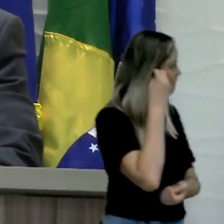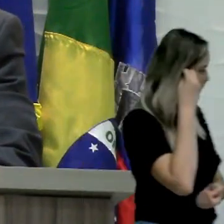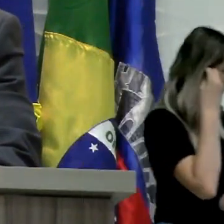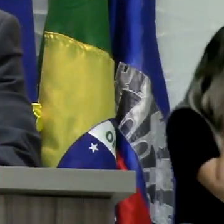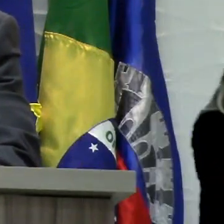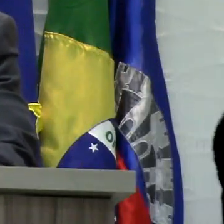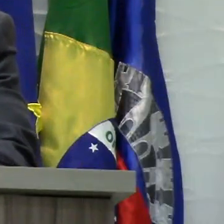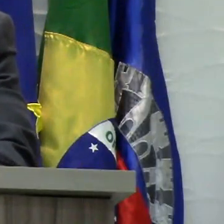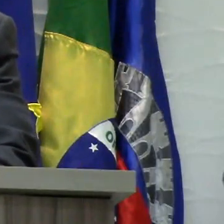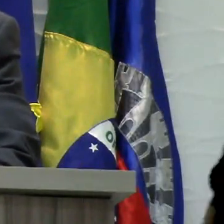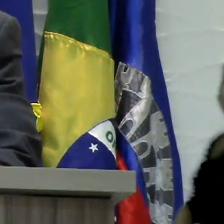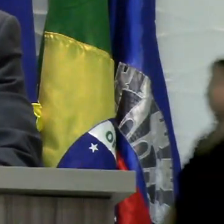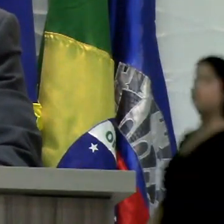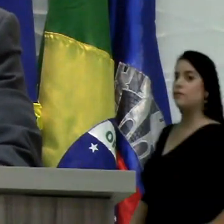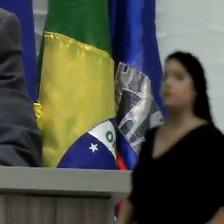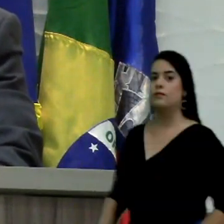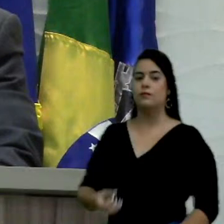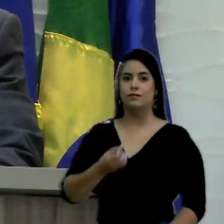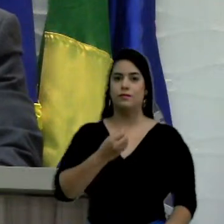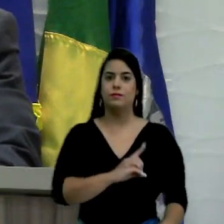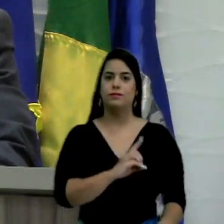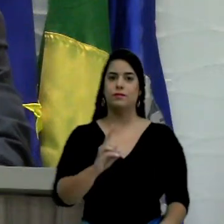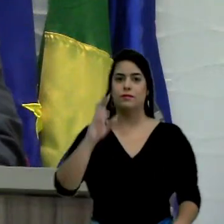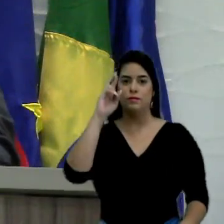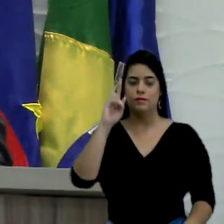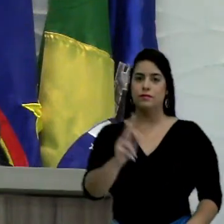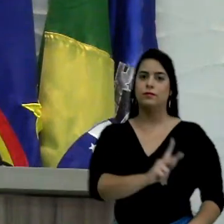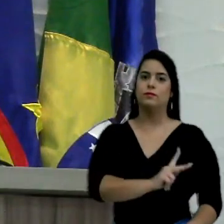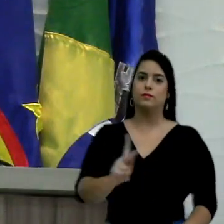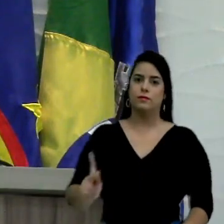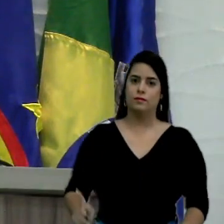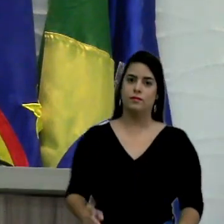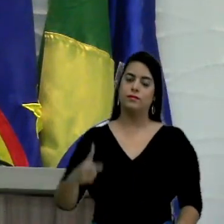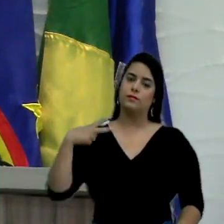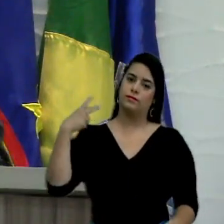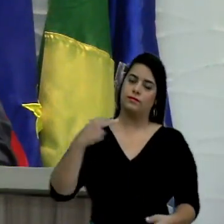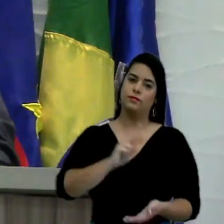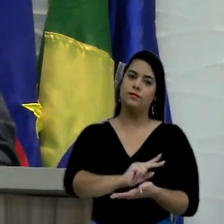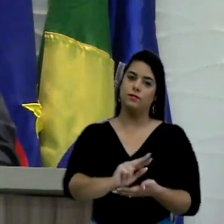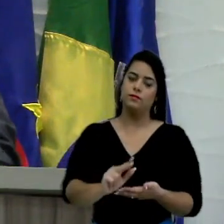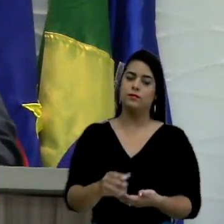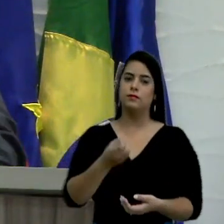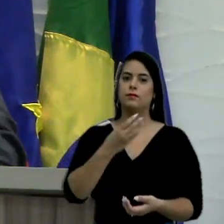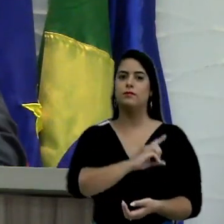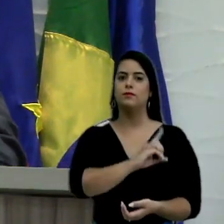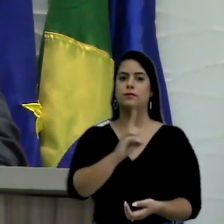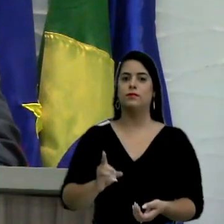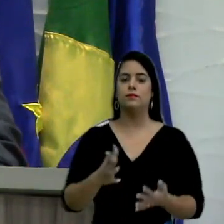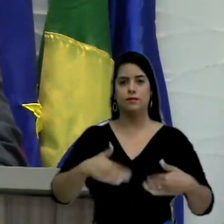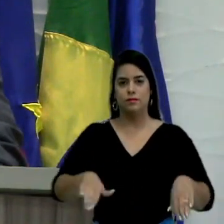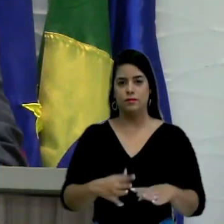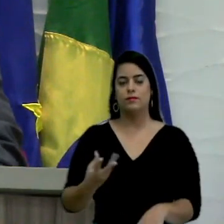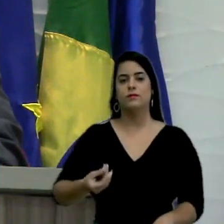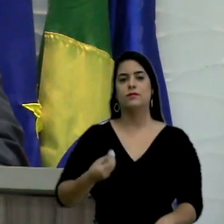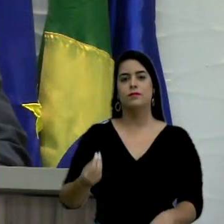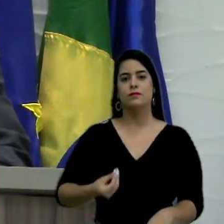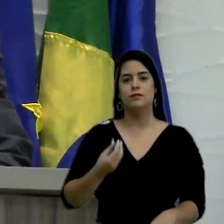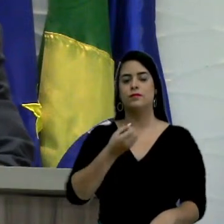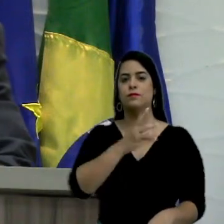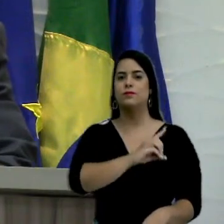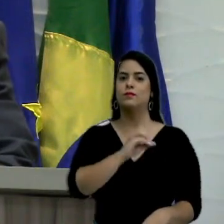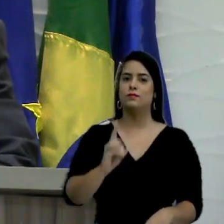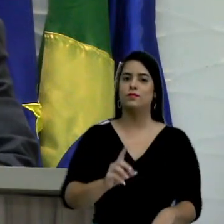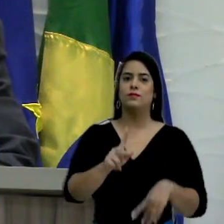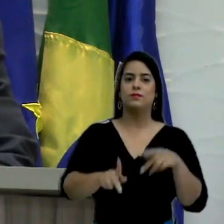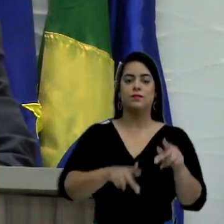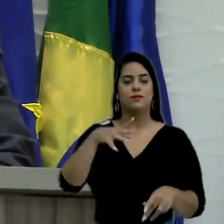Bom dia, senhor presidente, colegas vereadores, colegas vereadoras. Bom dia a todos presentes. Bom dia às pessoas que